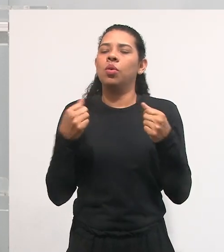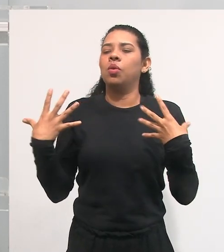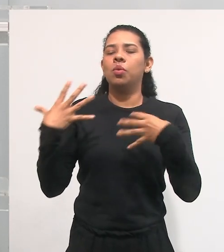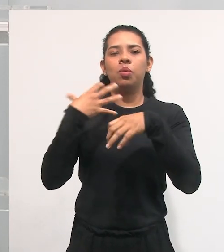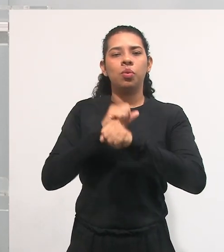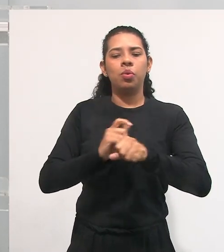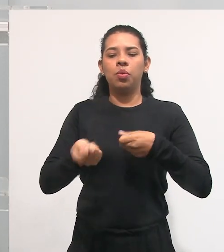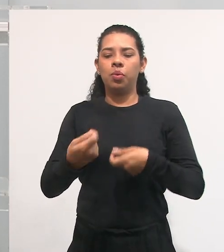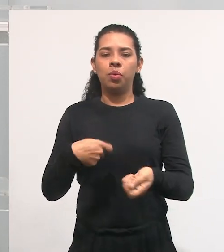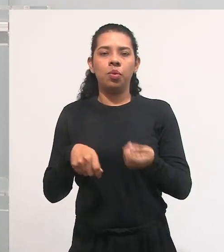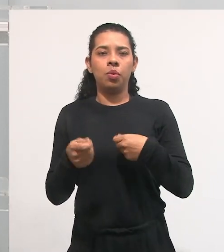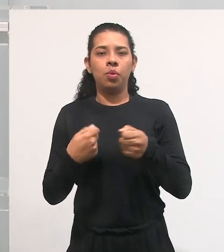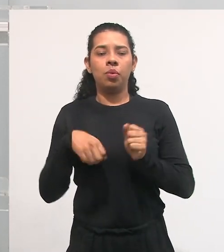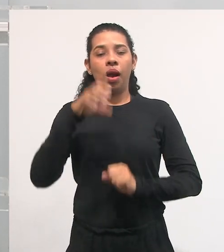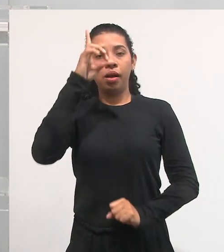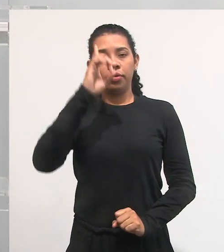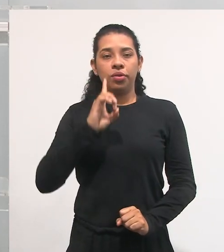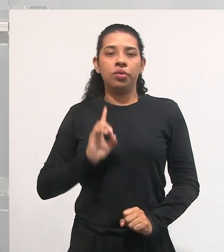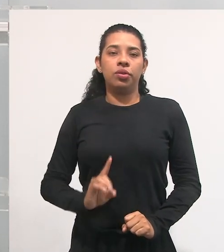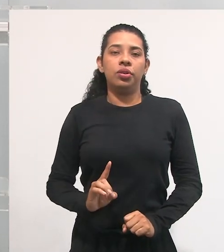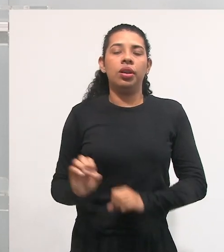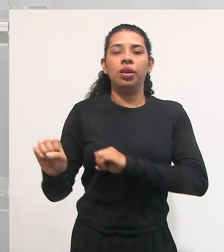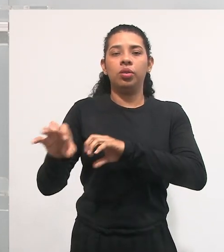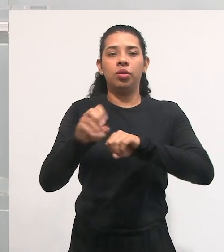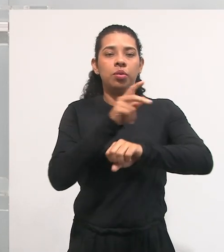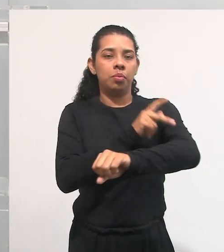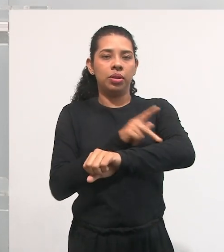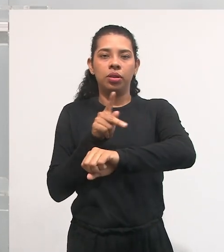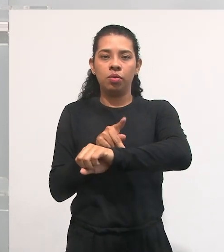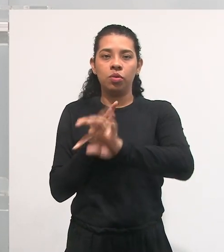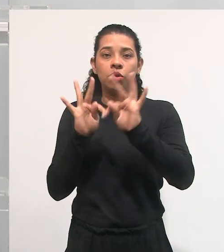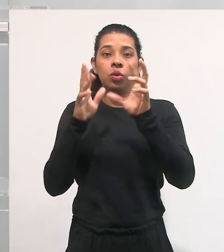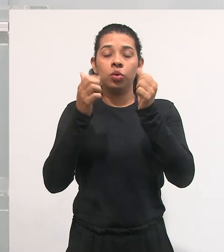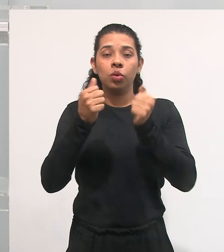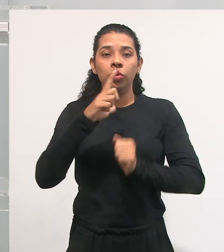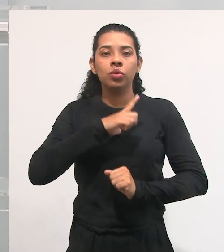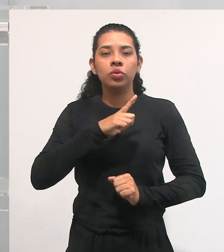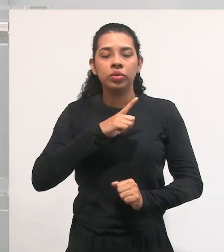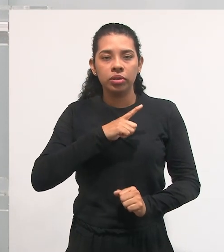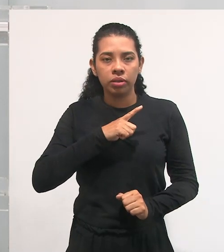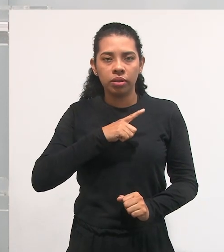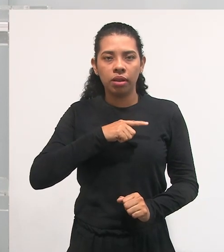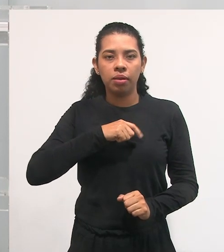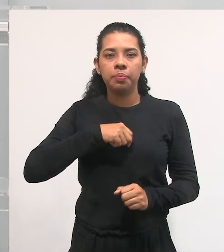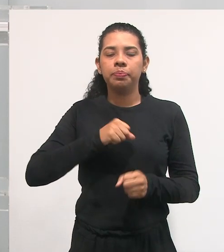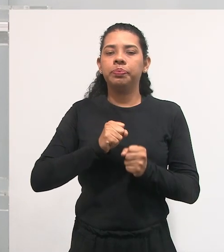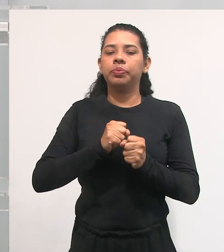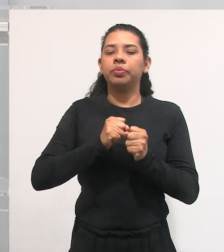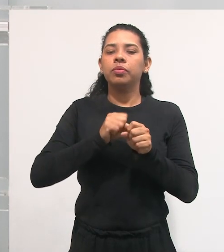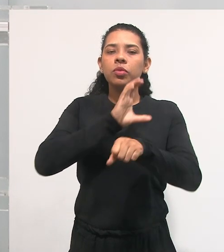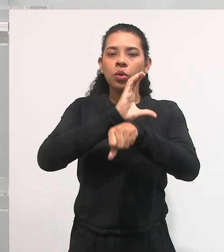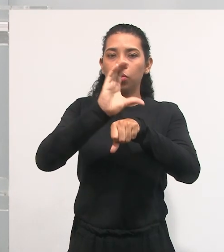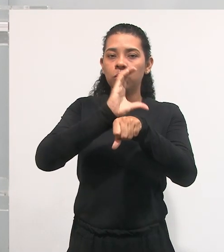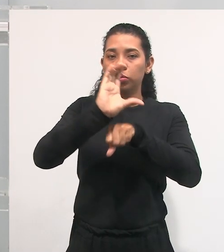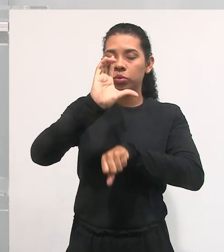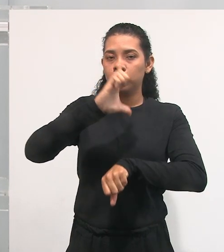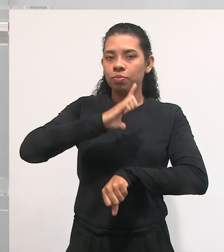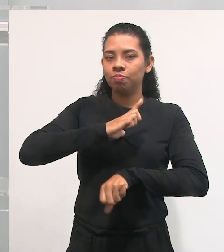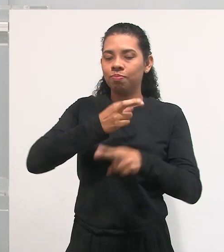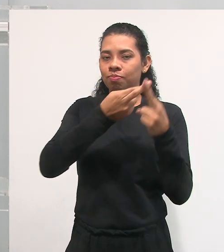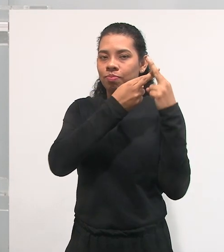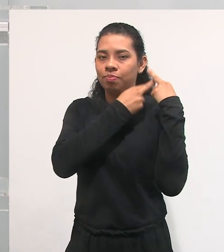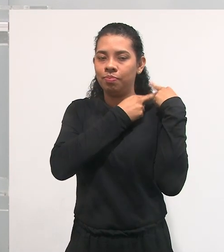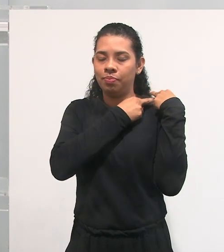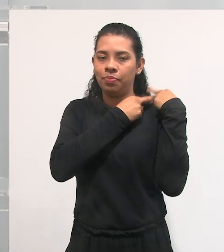curso de direito, cada curso tem as suas diretrizes curriculares. Quem faz essas diretrizes quem